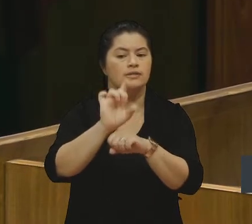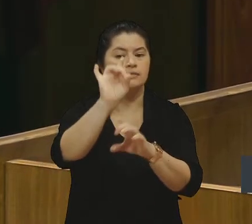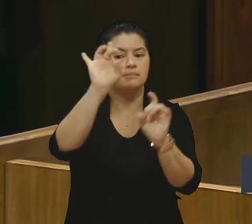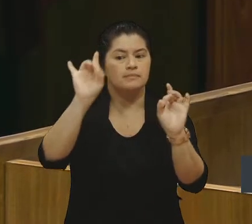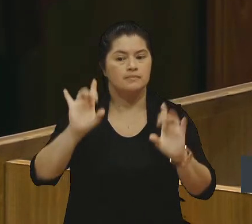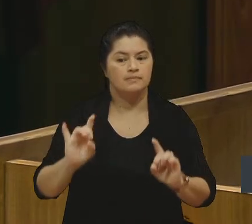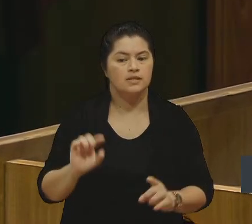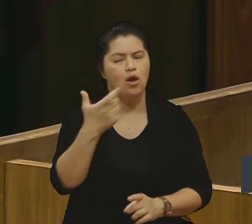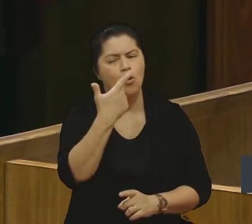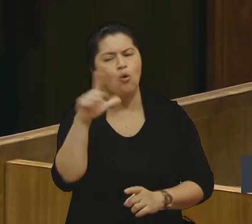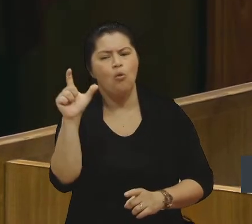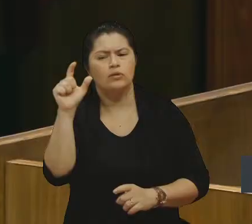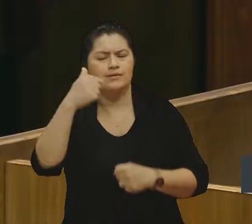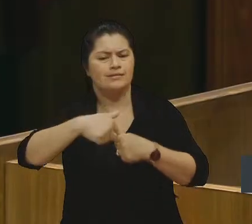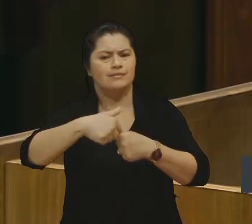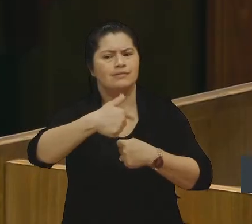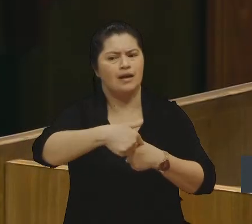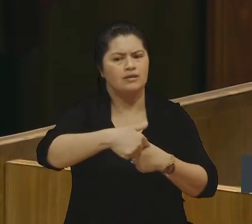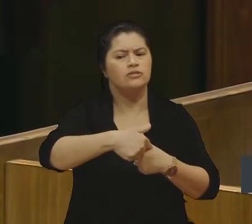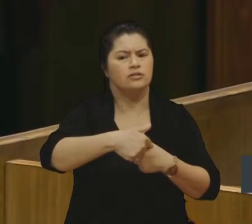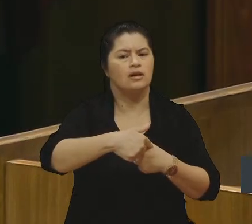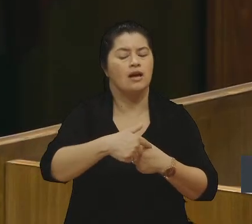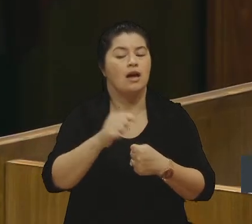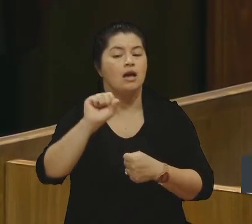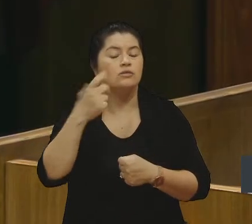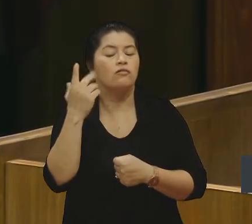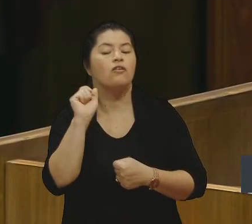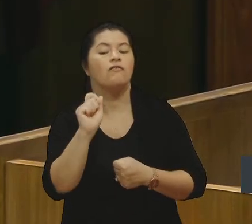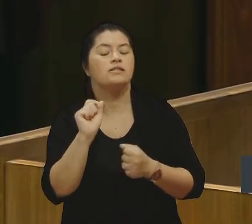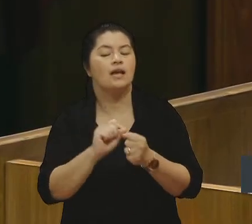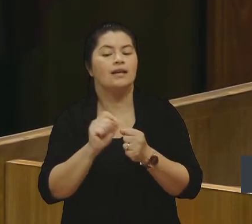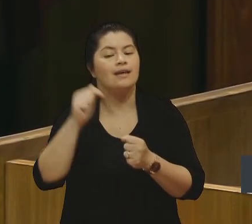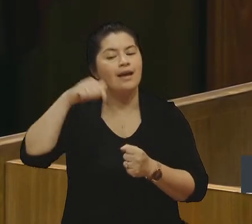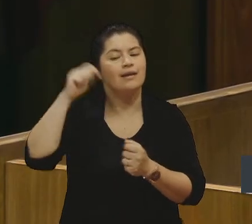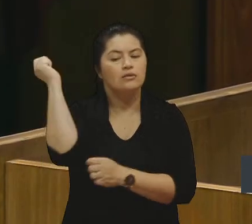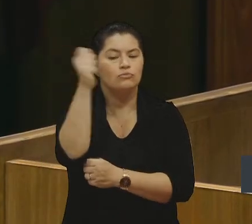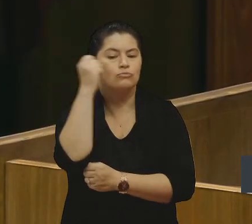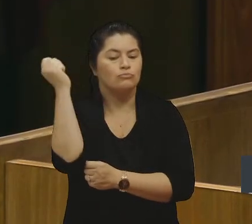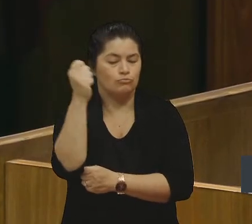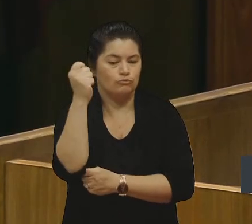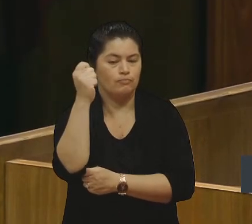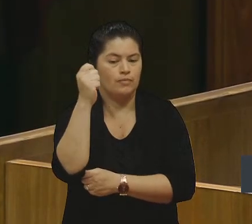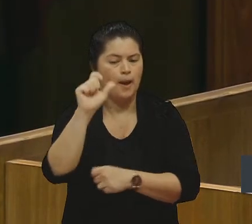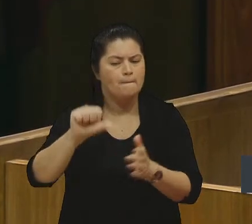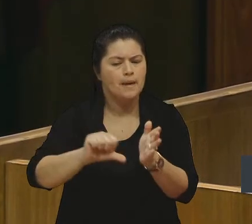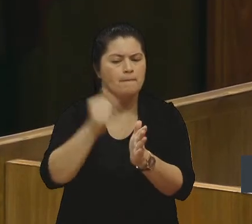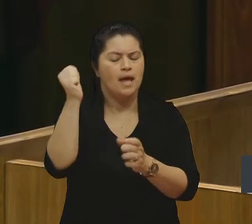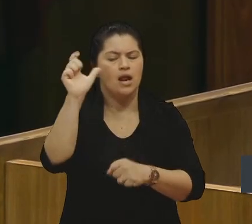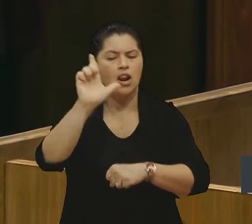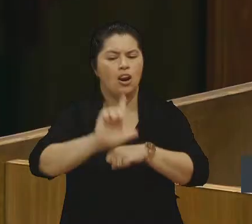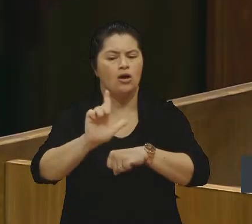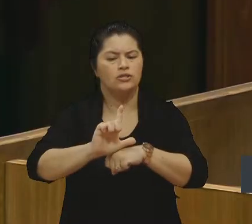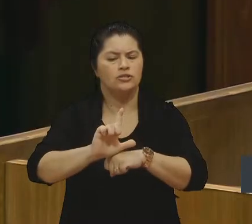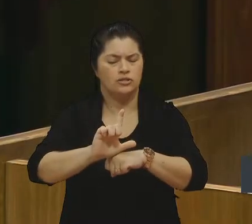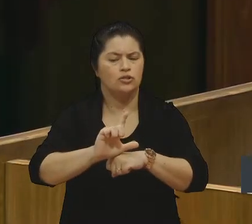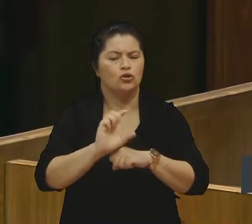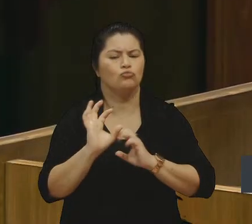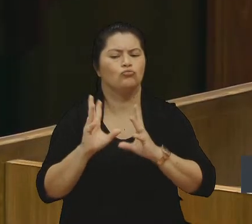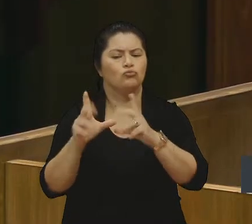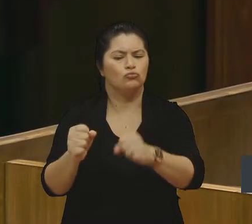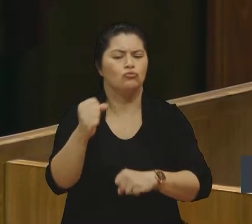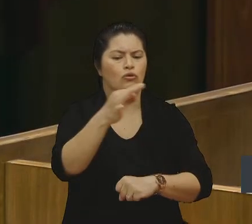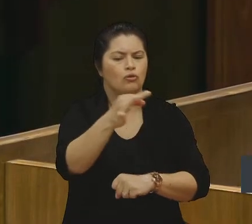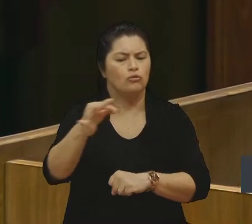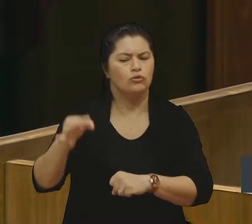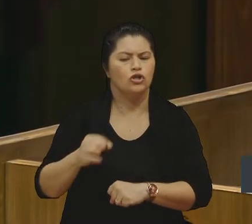outras cidades, o casal decidiu implantar o conceito na Serra Gaúcha. A primeira loja da Tudo em Grãos foi inaugurada em 18